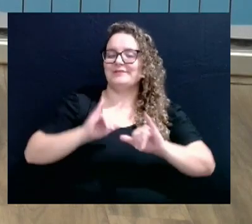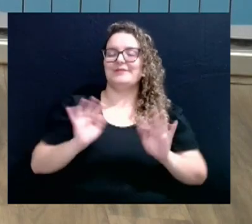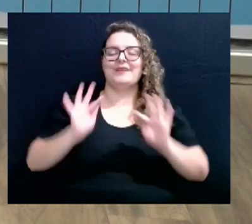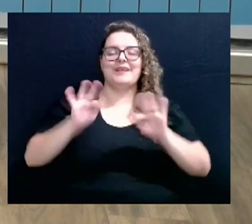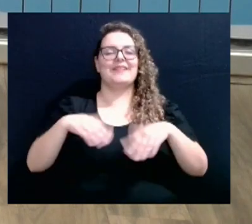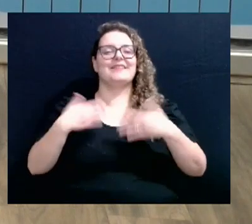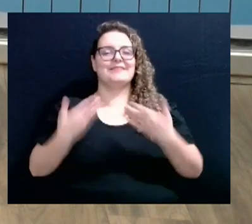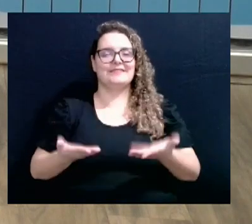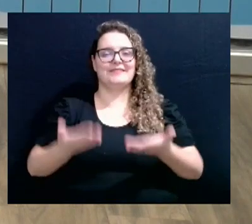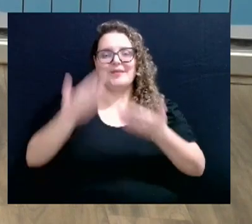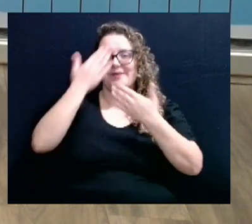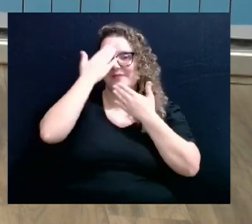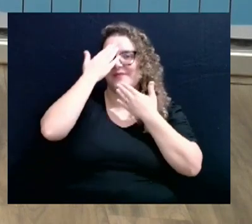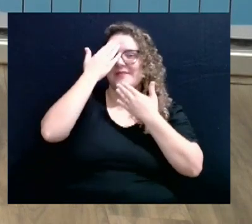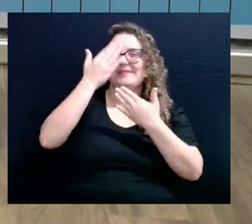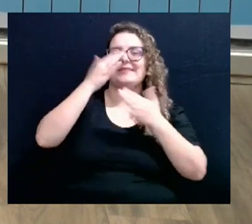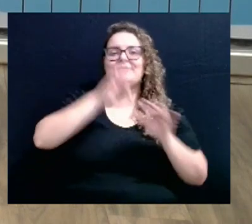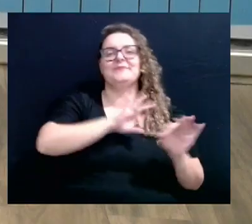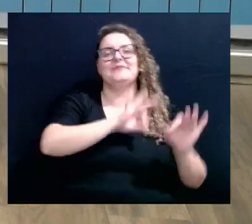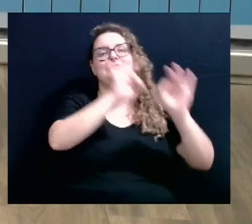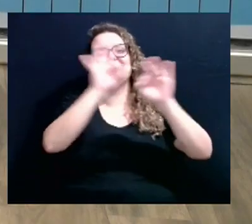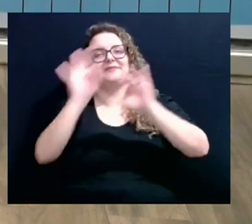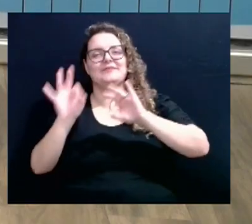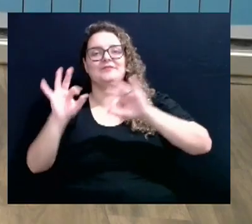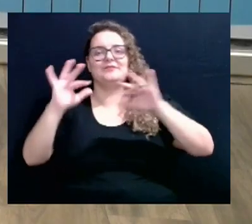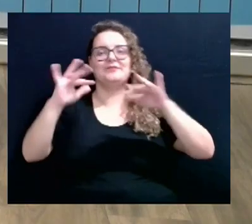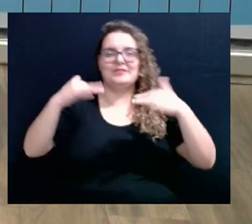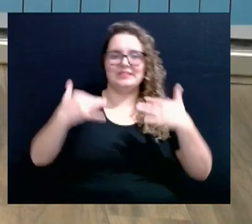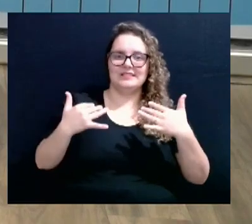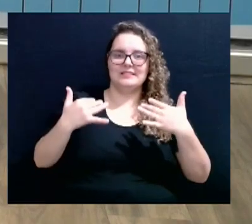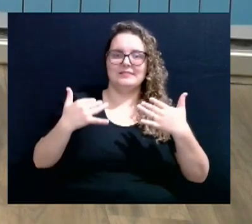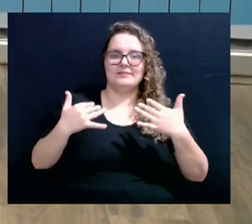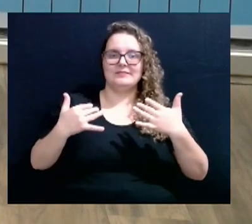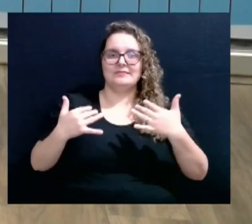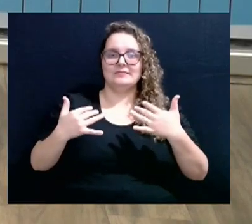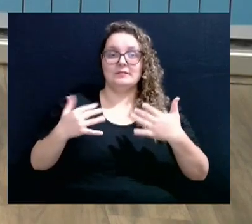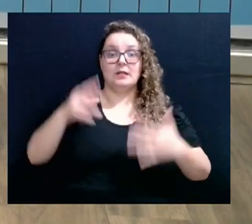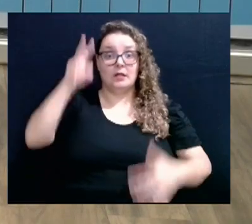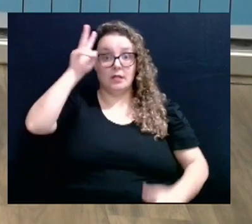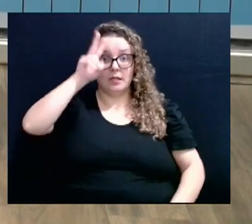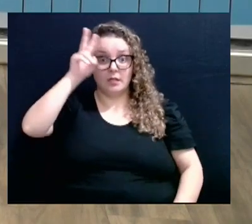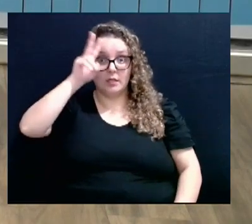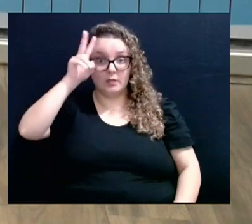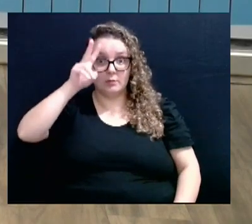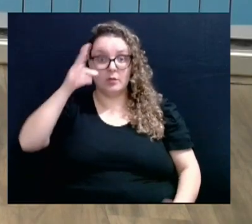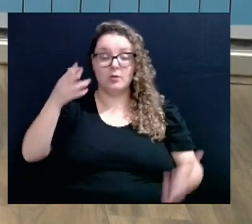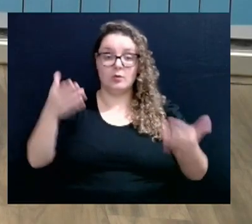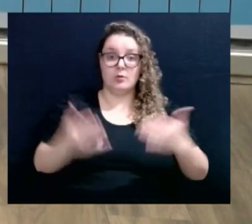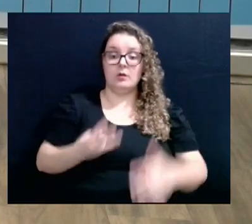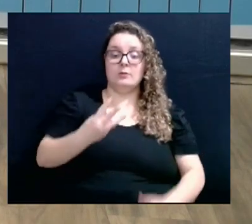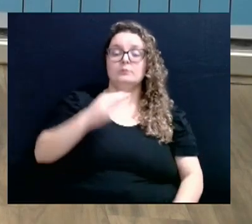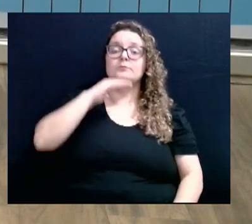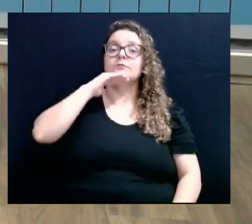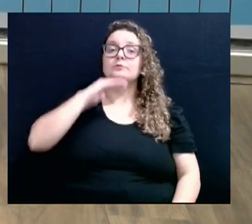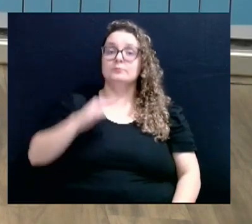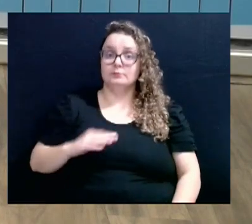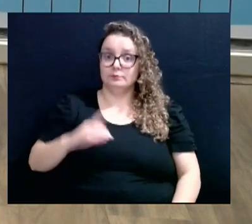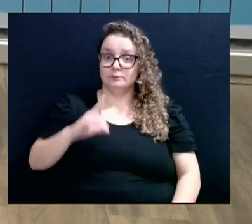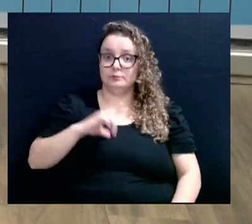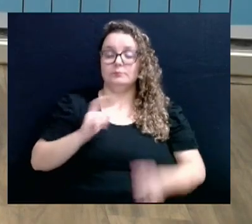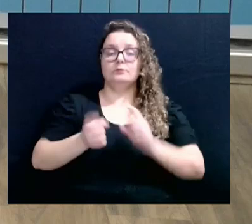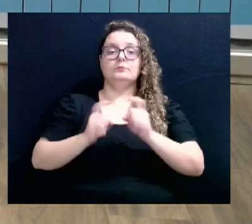Muito obrigado pela sua companhia, pela sua audiência. Lembrando, hoje às 3 horas da tarde tem reunião da Comissão